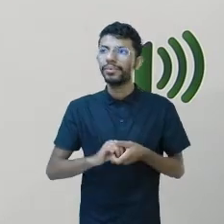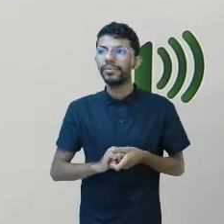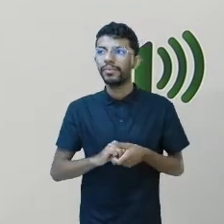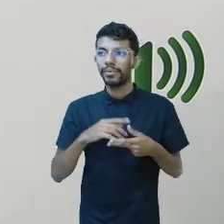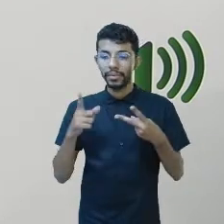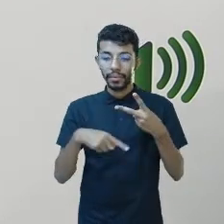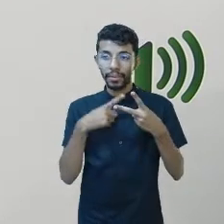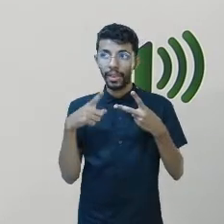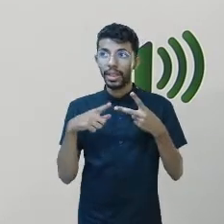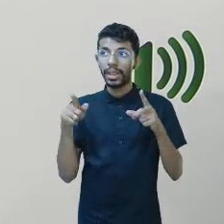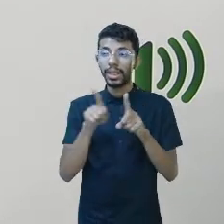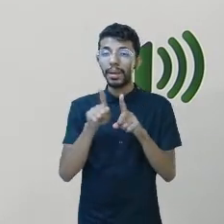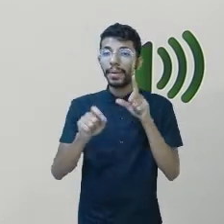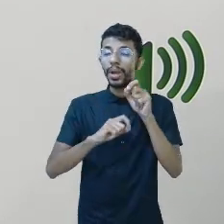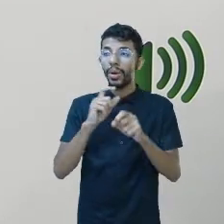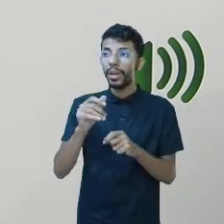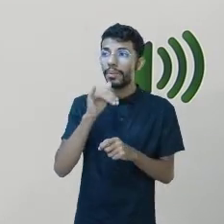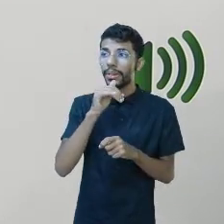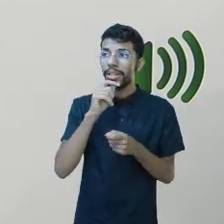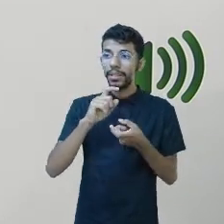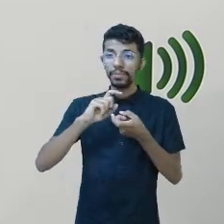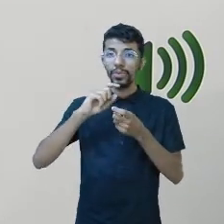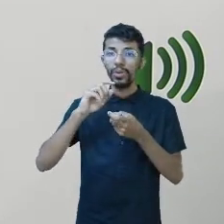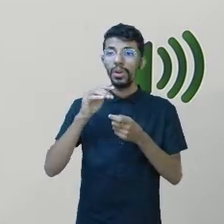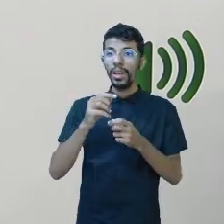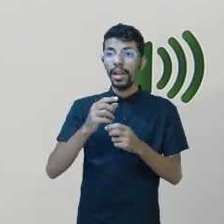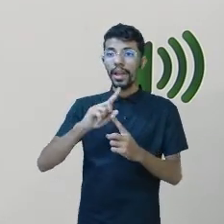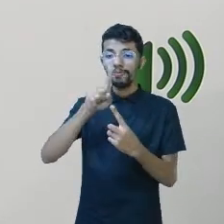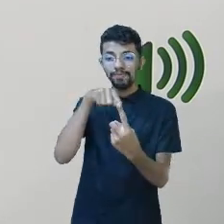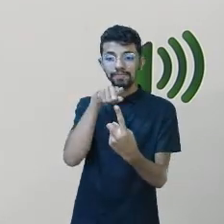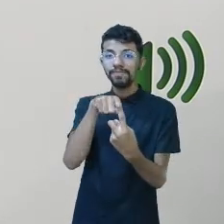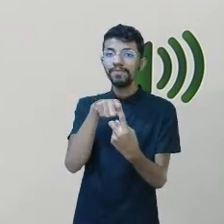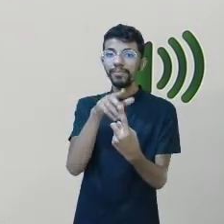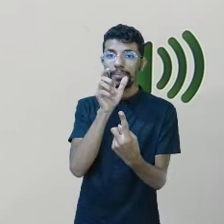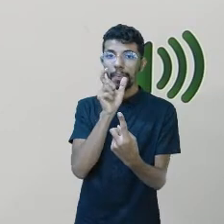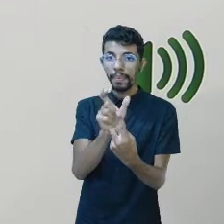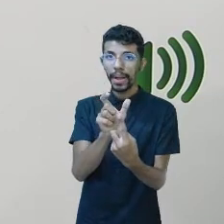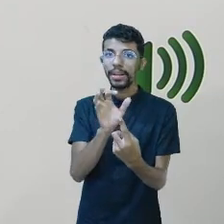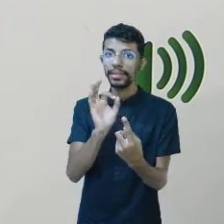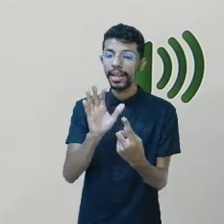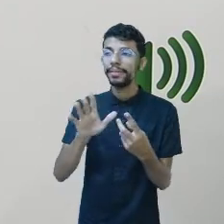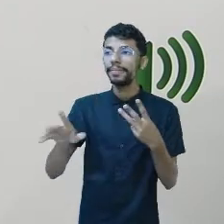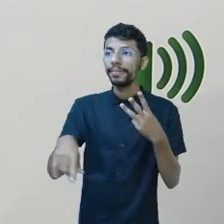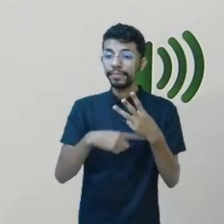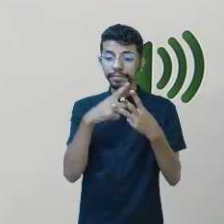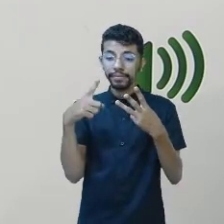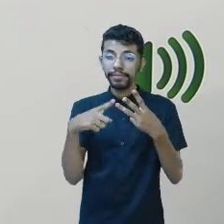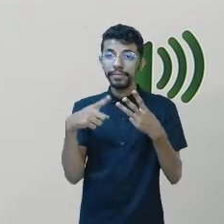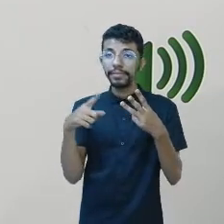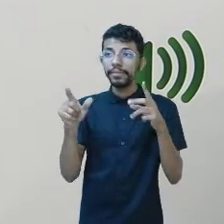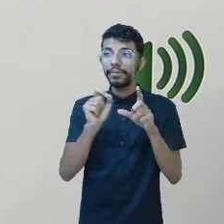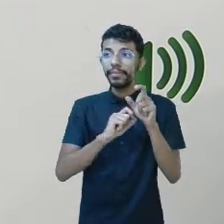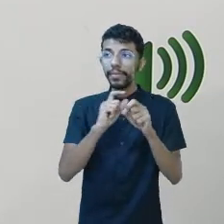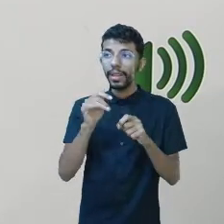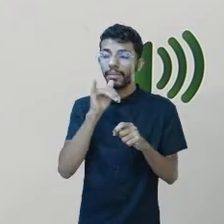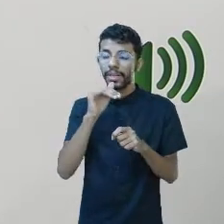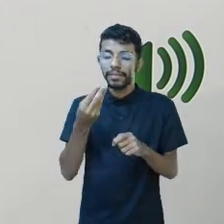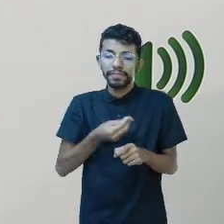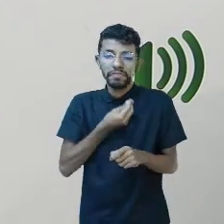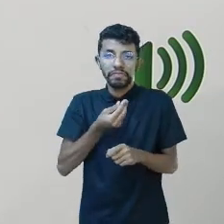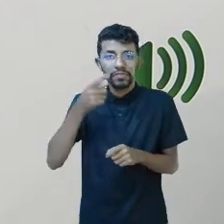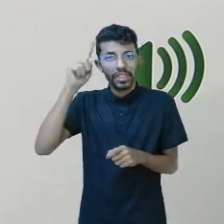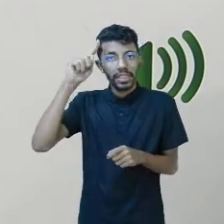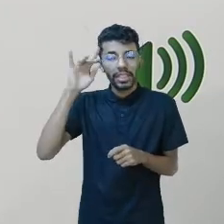discurso direto, como eu já falei, é objetiva, e temos situações cotidianas. As pessoas